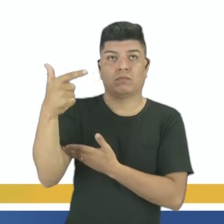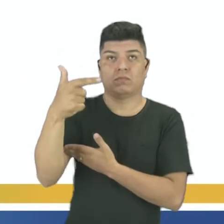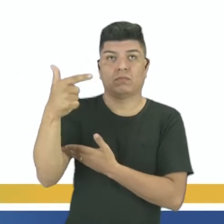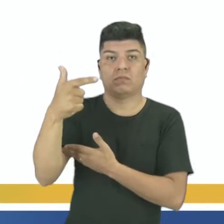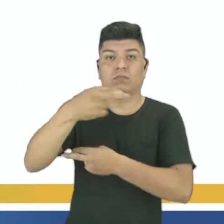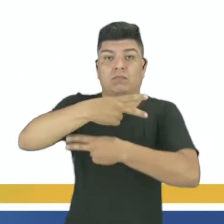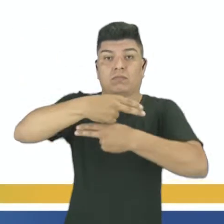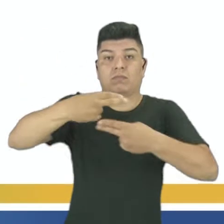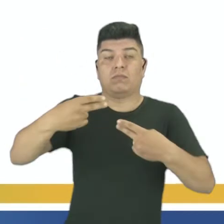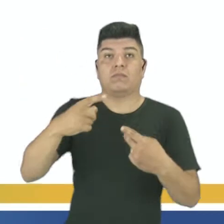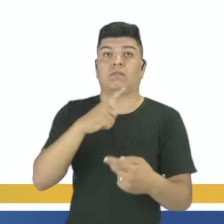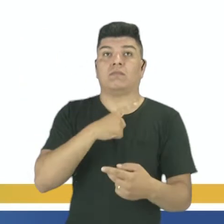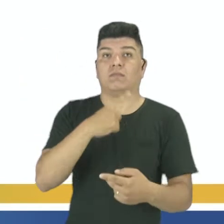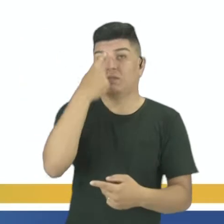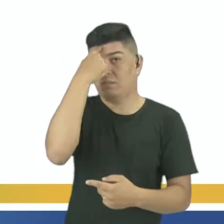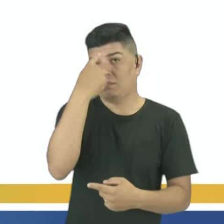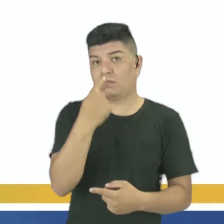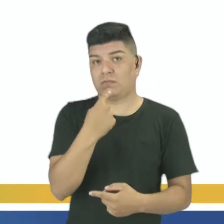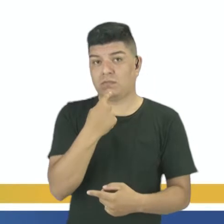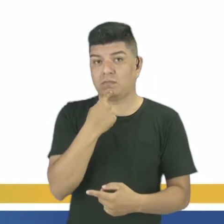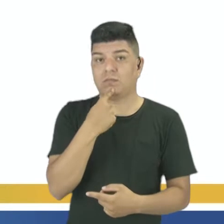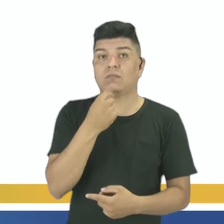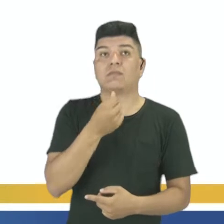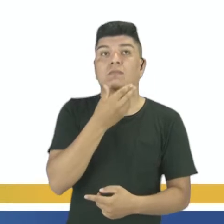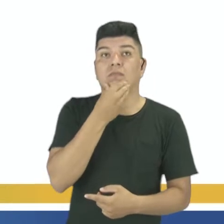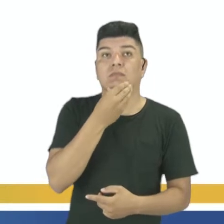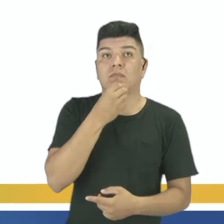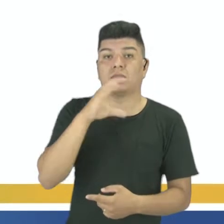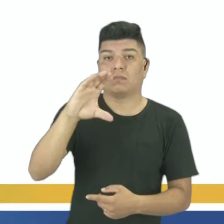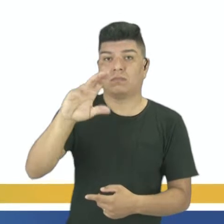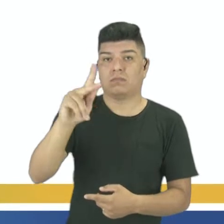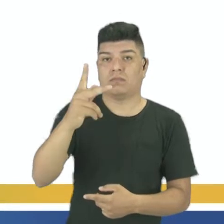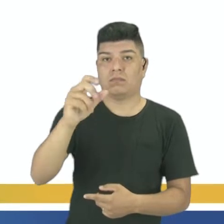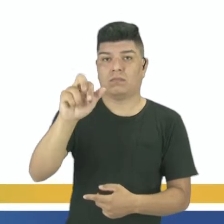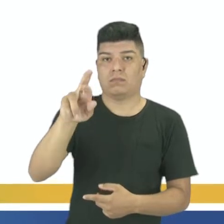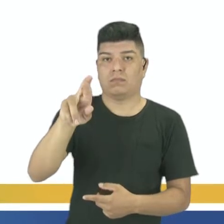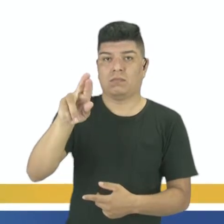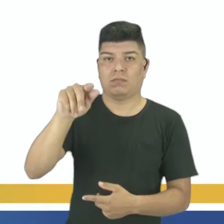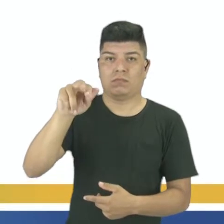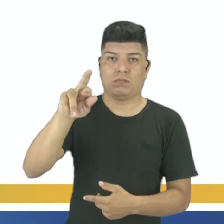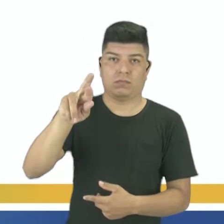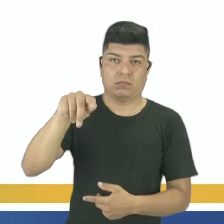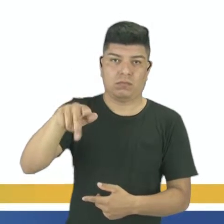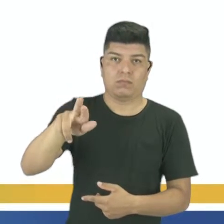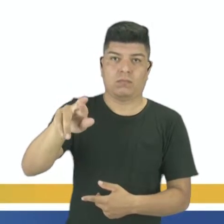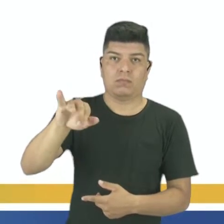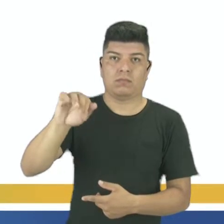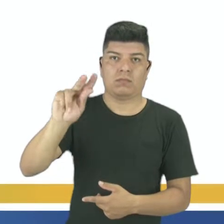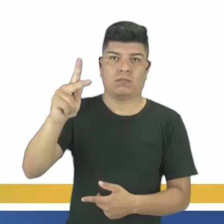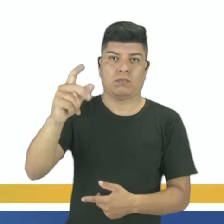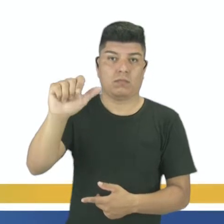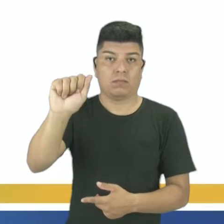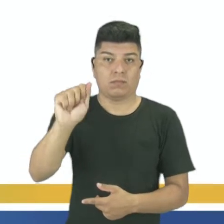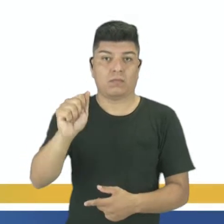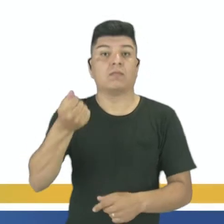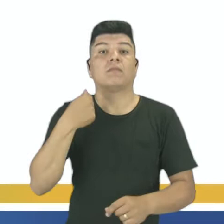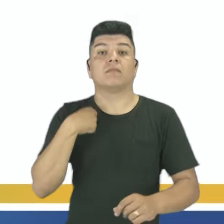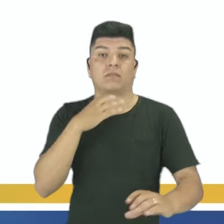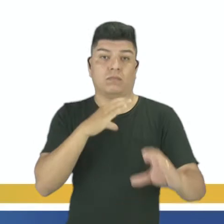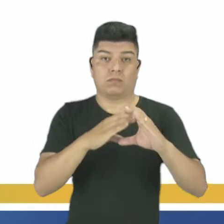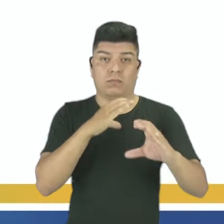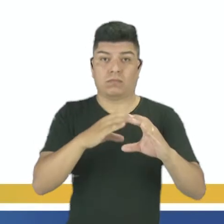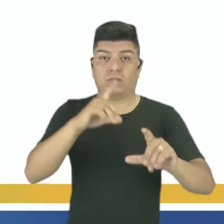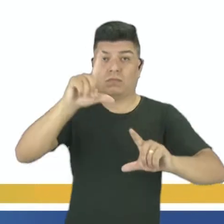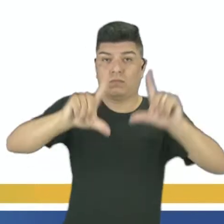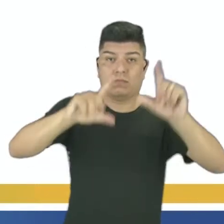dos objetos, há uma figura do personagem chamado Chacrinha, considerado um dos maiores comunicadores de rádio e